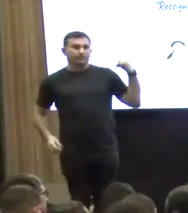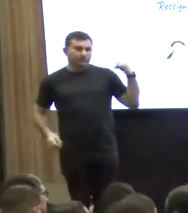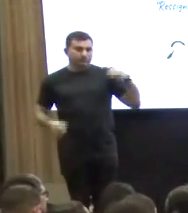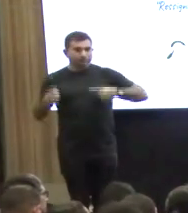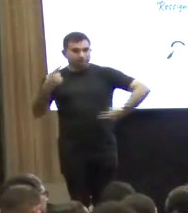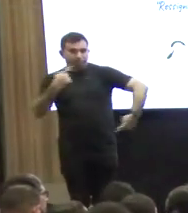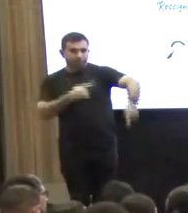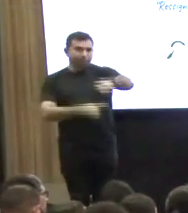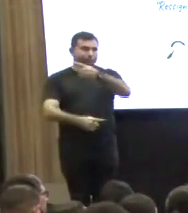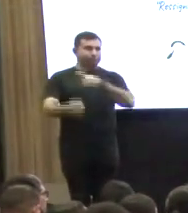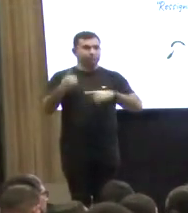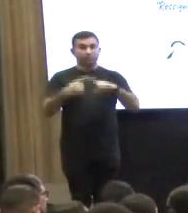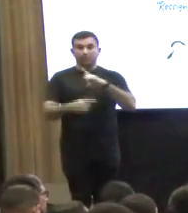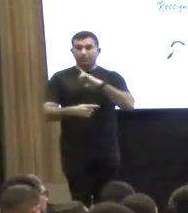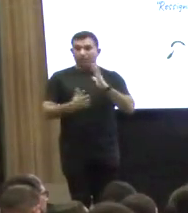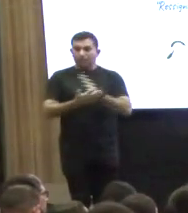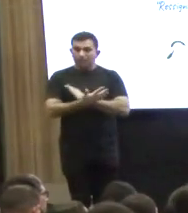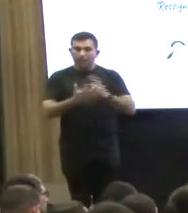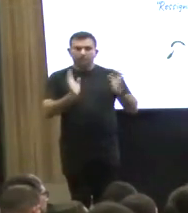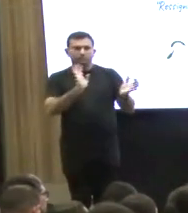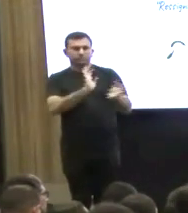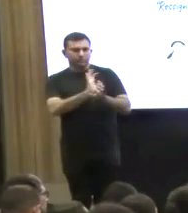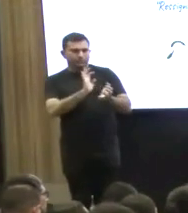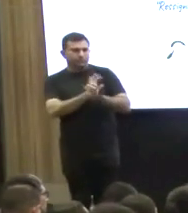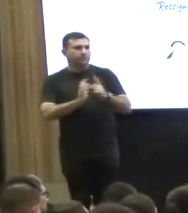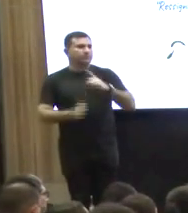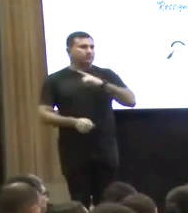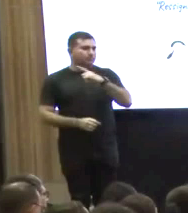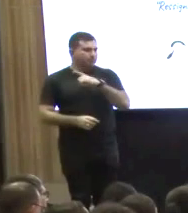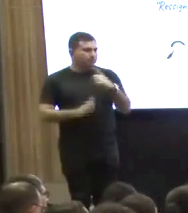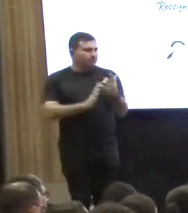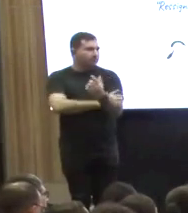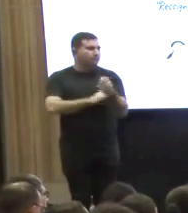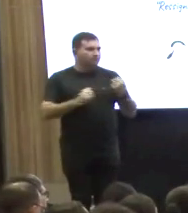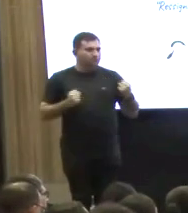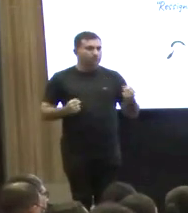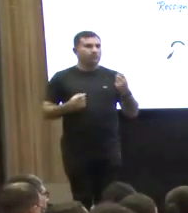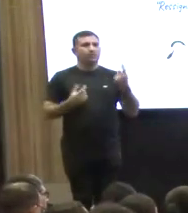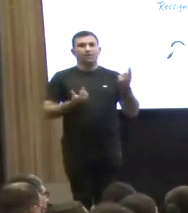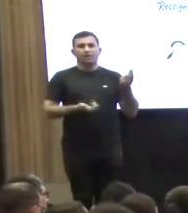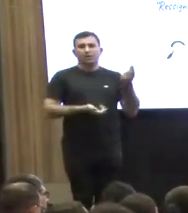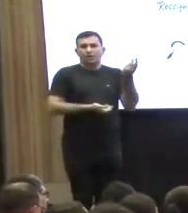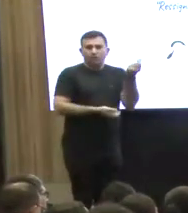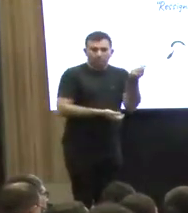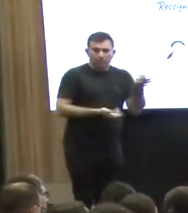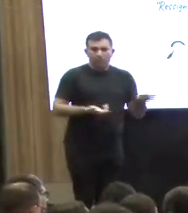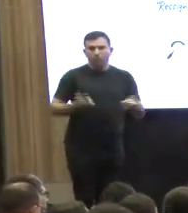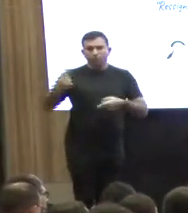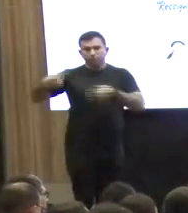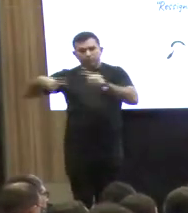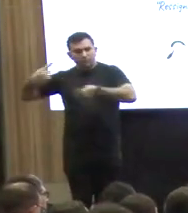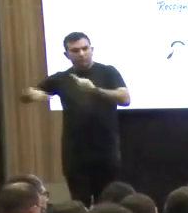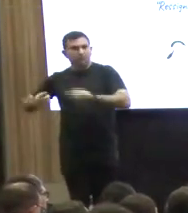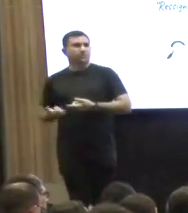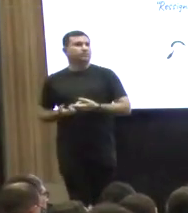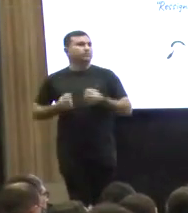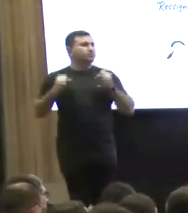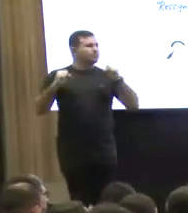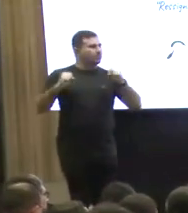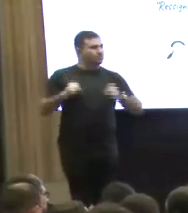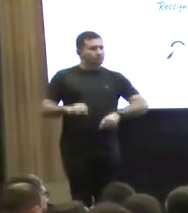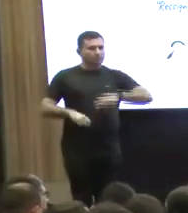contexto que grupos que detêm, né, o poder, seja econômico, seja político, seja o